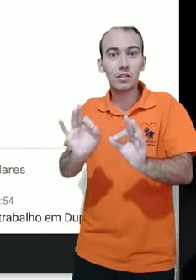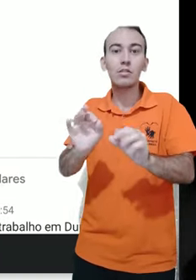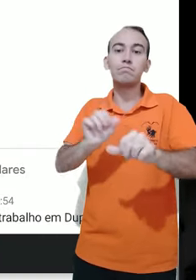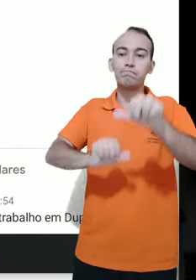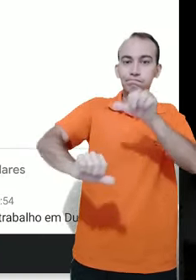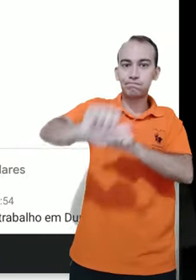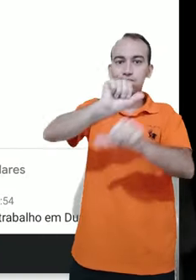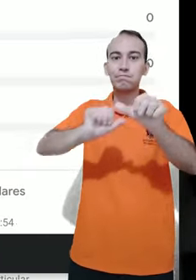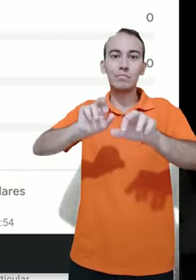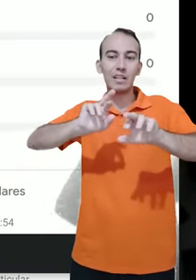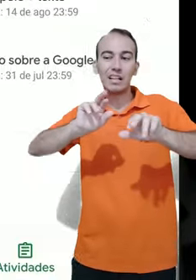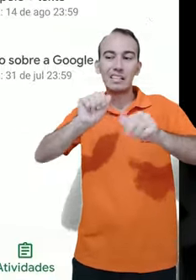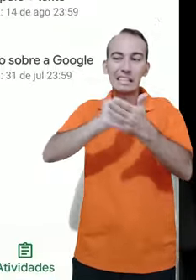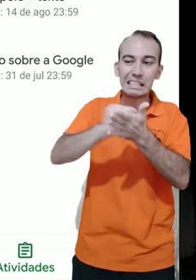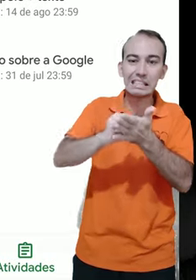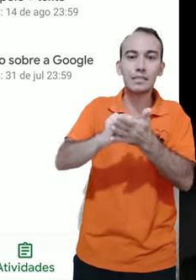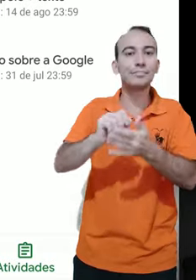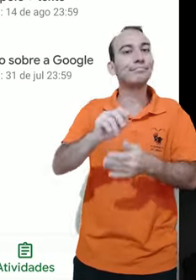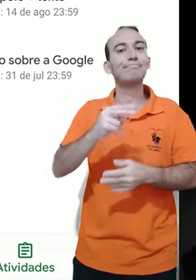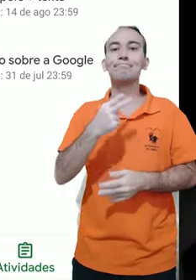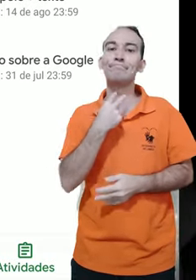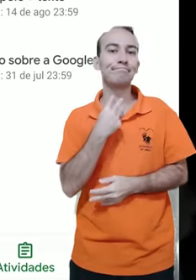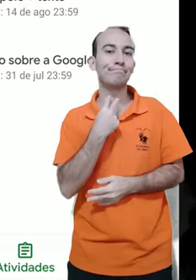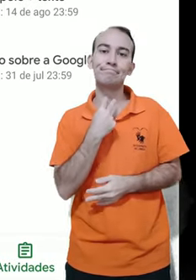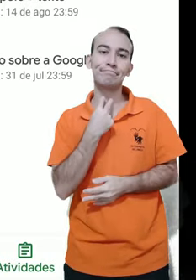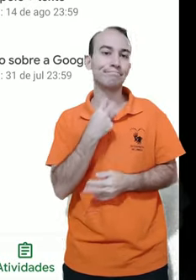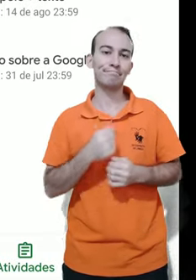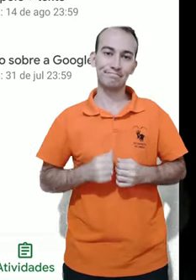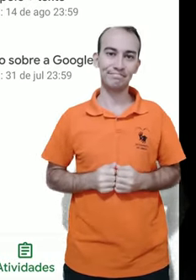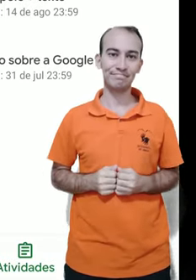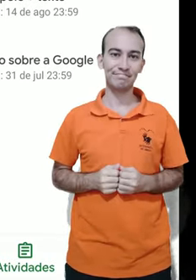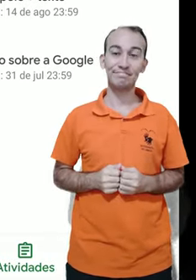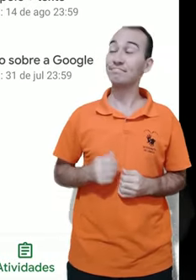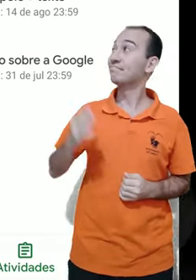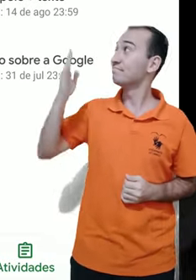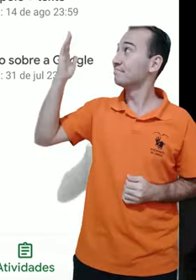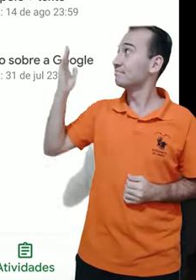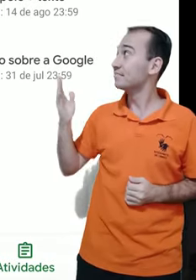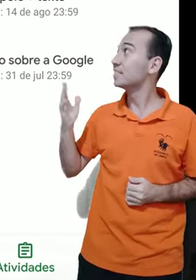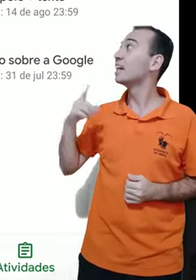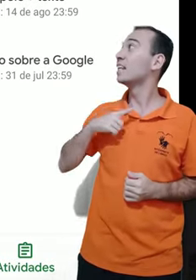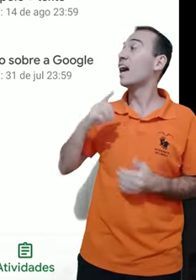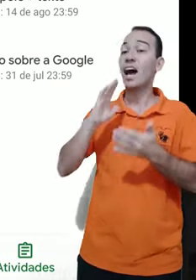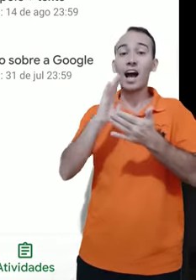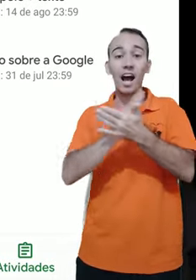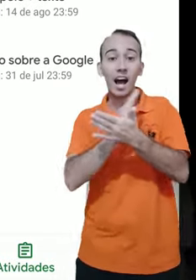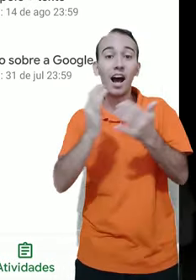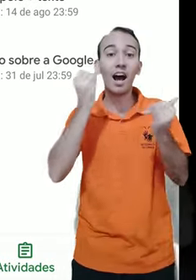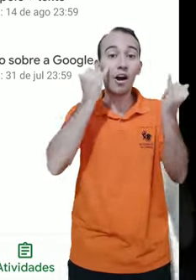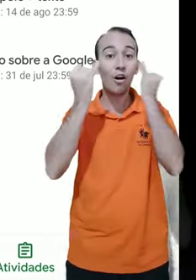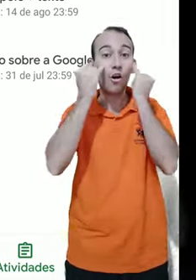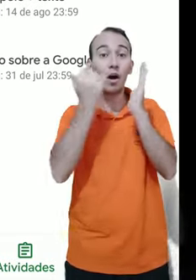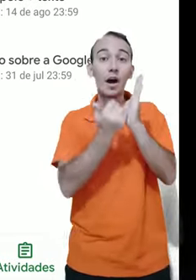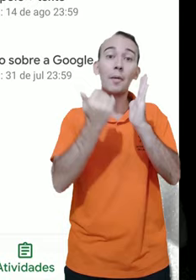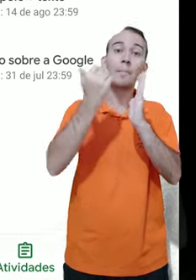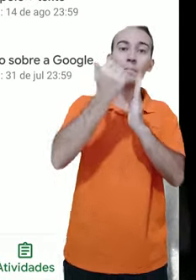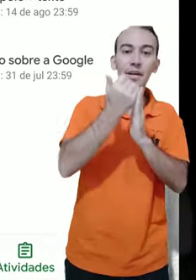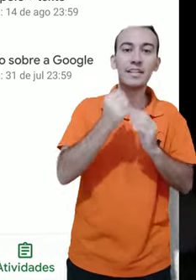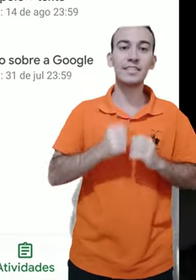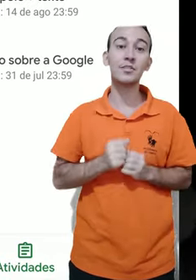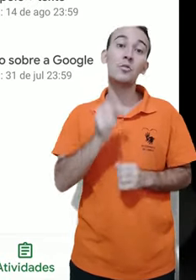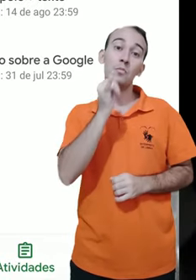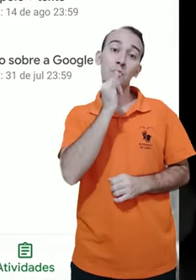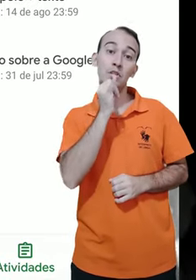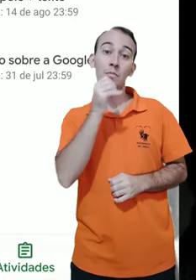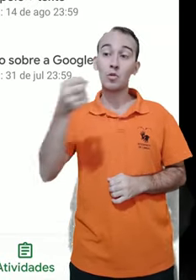realizar alterações não existe um certo padrão nas perguntas e atividades quanto as informações que aparecem na tela